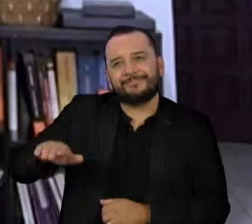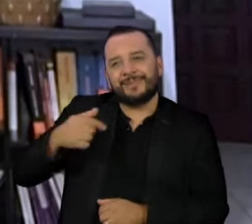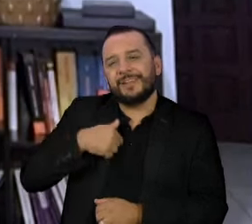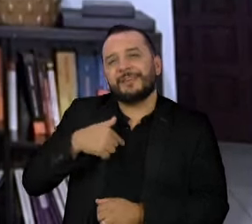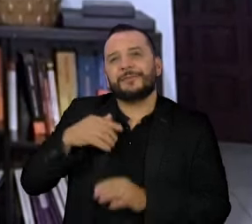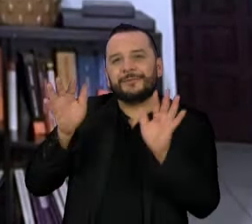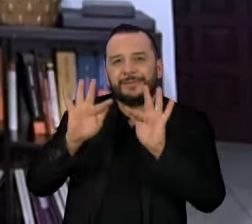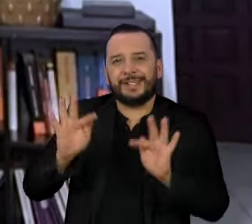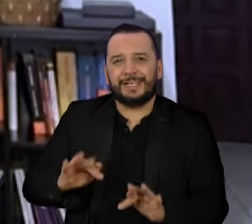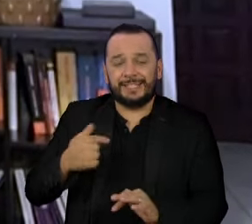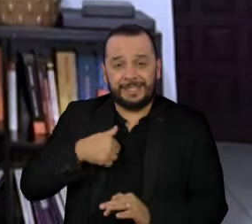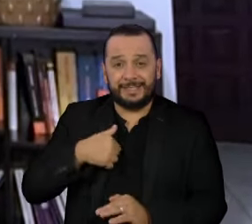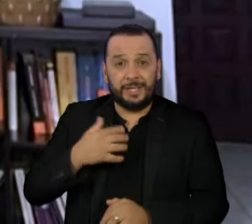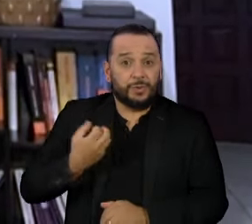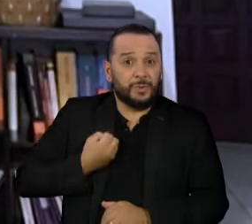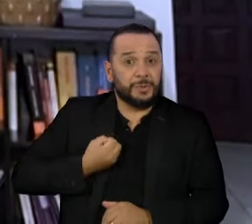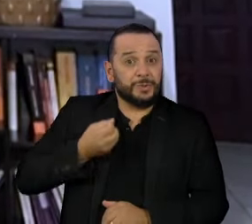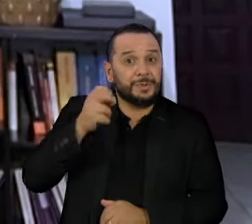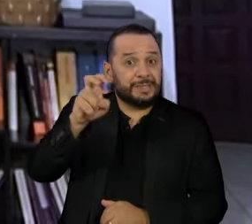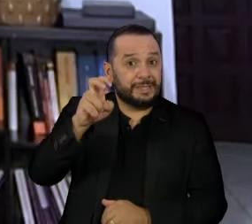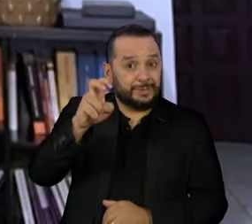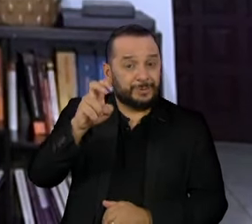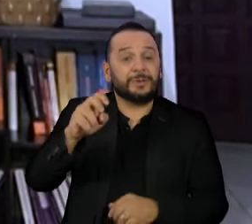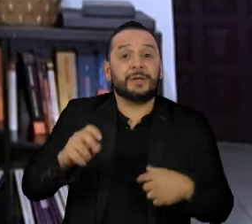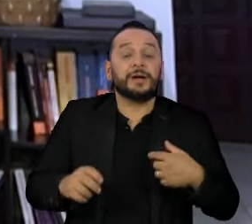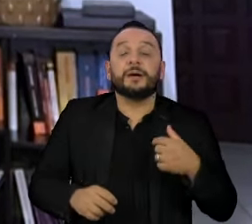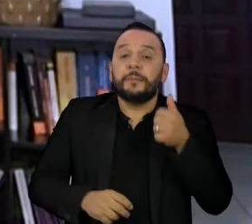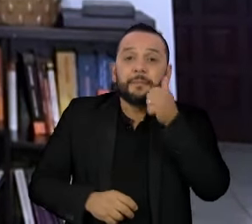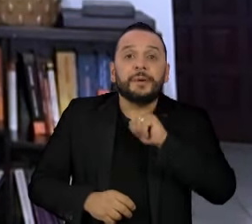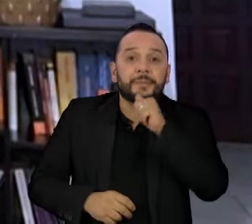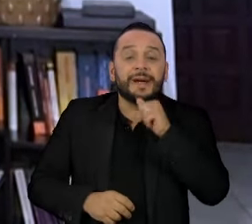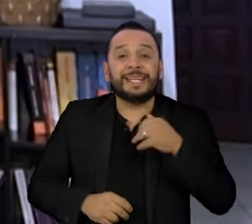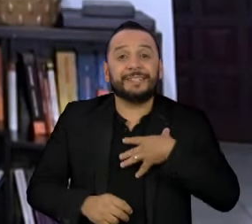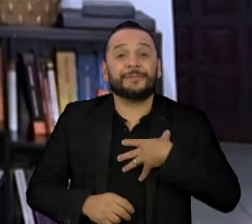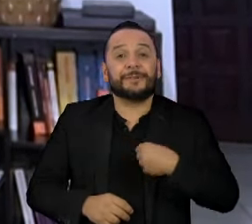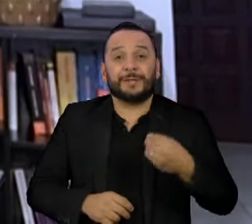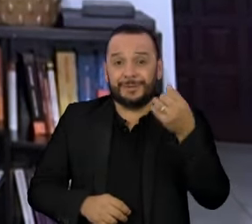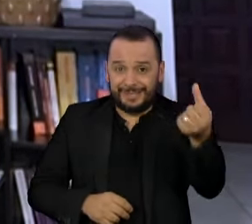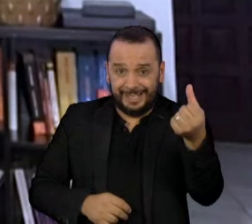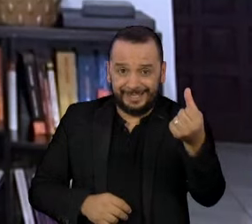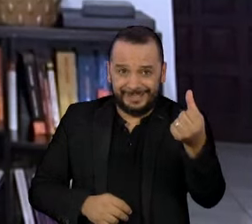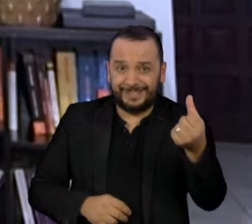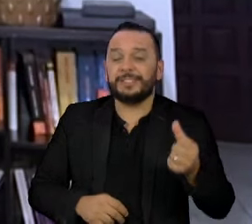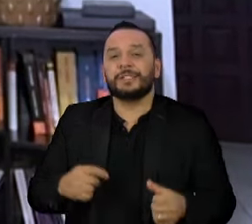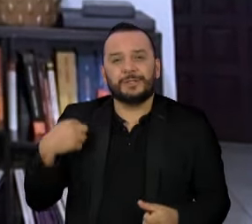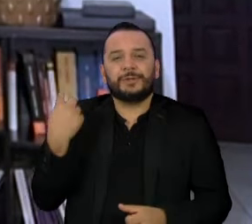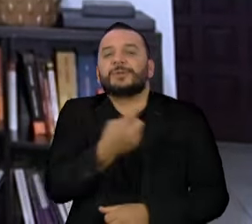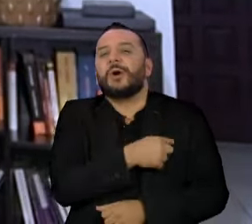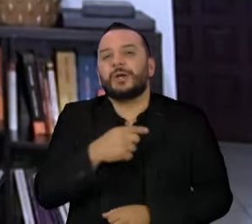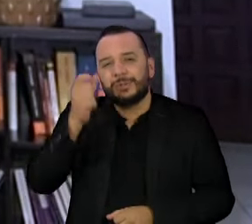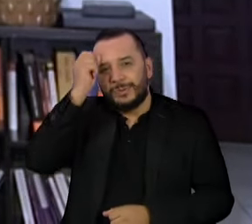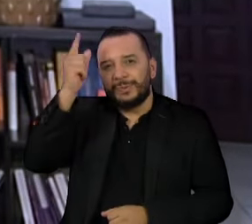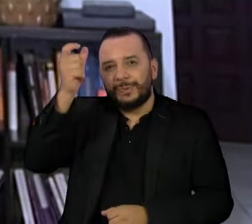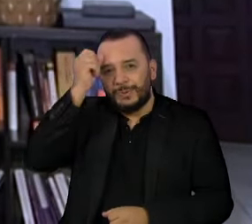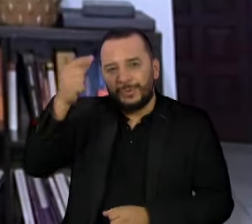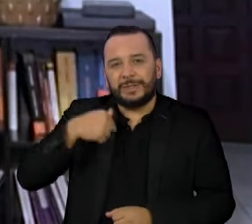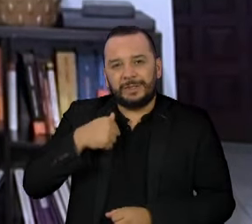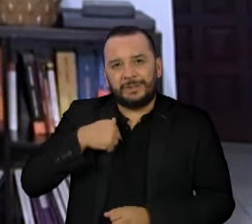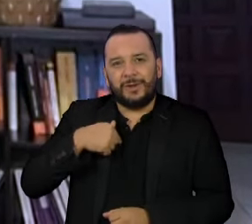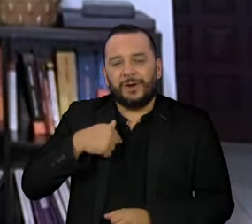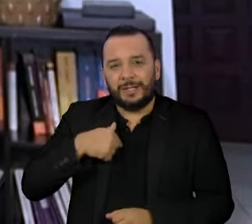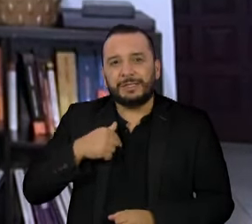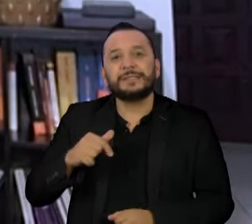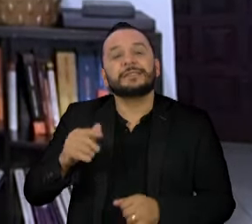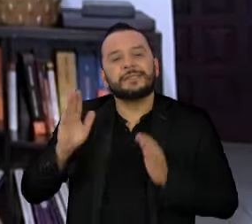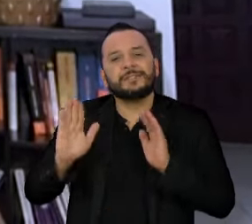muito tinha uma filha de seis filhos. E, culturamente, nós nos conhecemos que nós somos Igbo